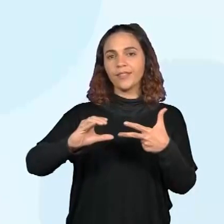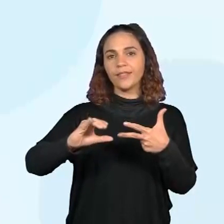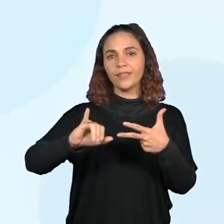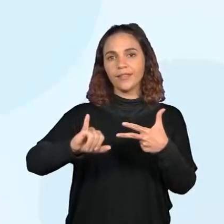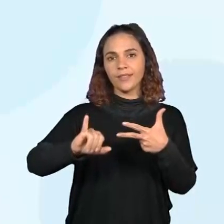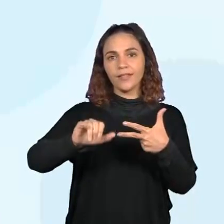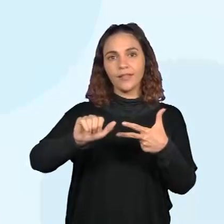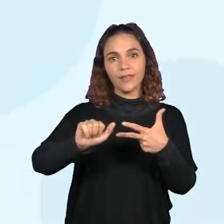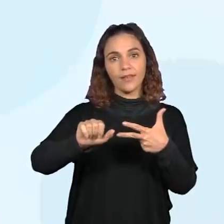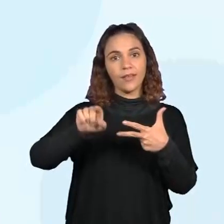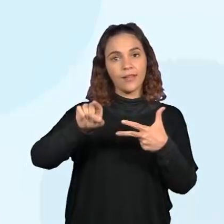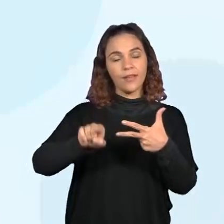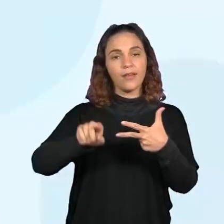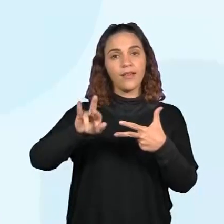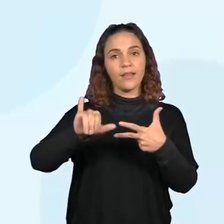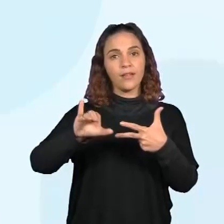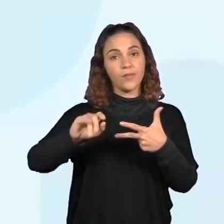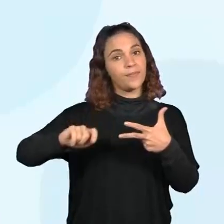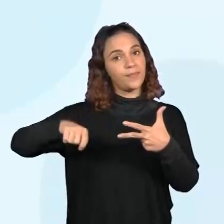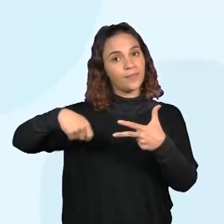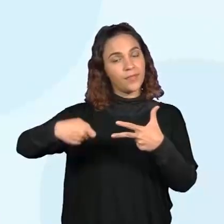3 expressões aí: